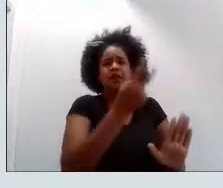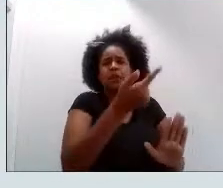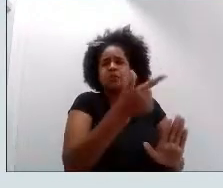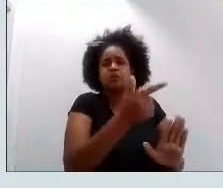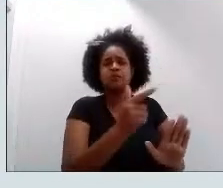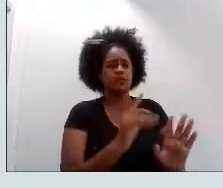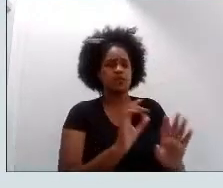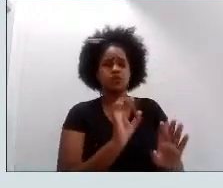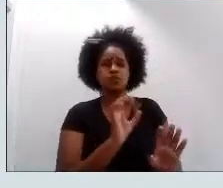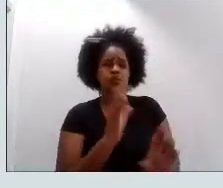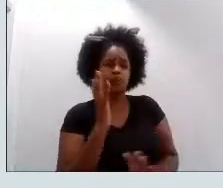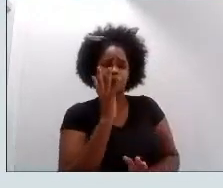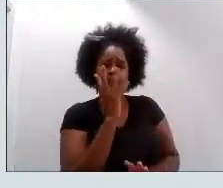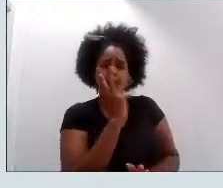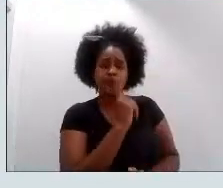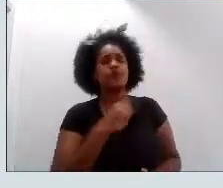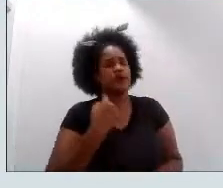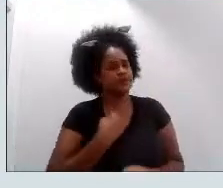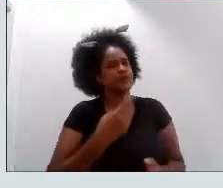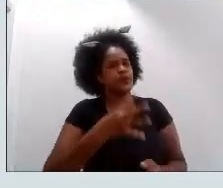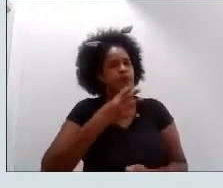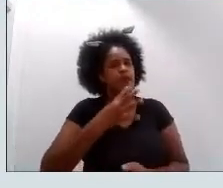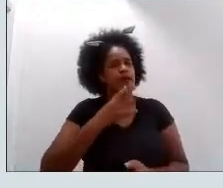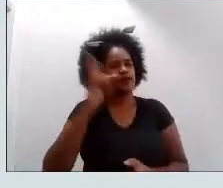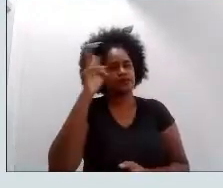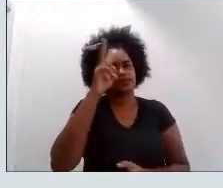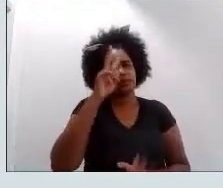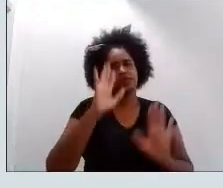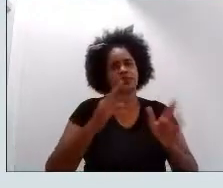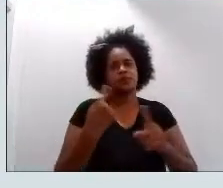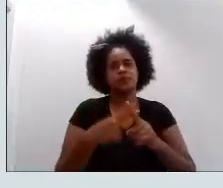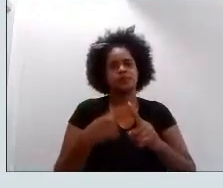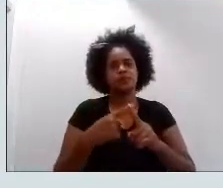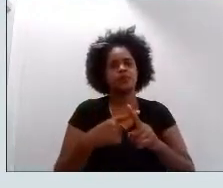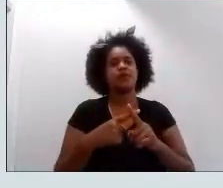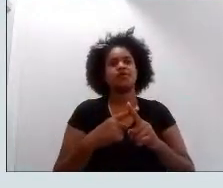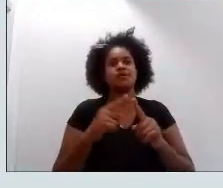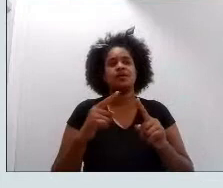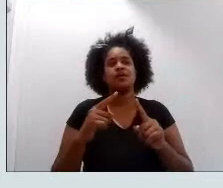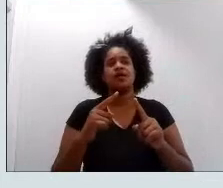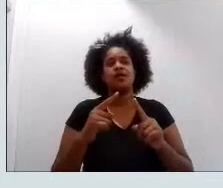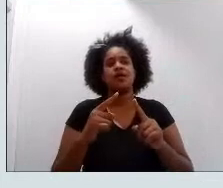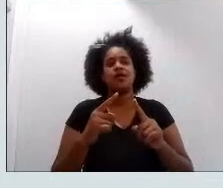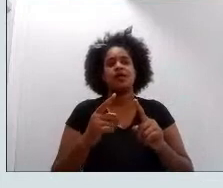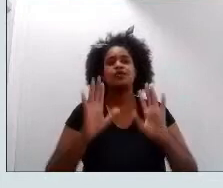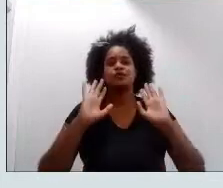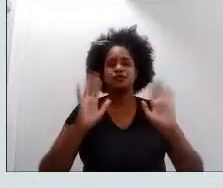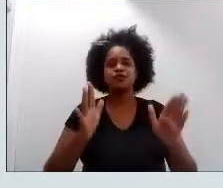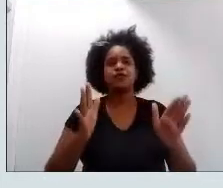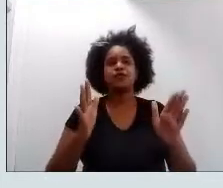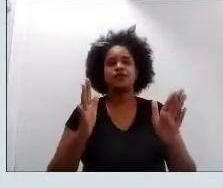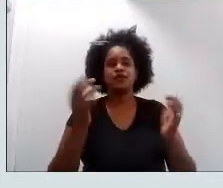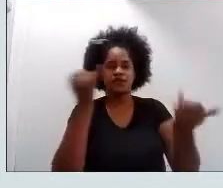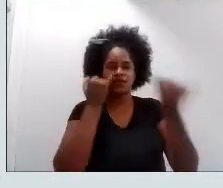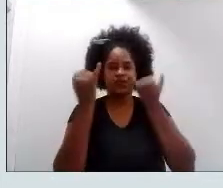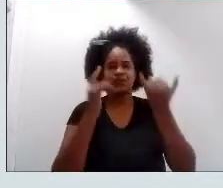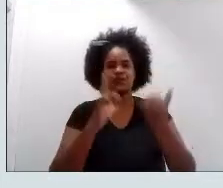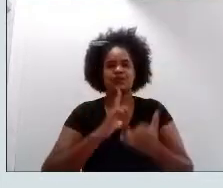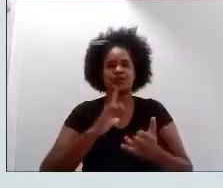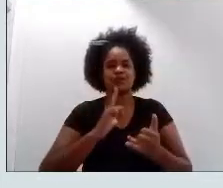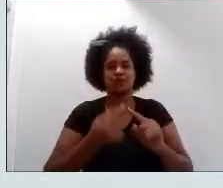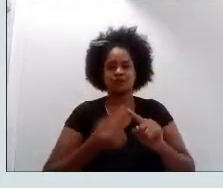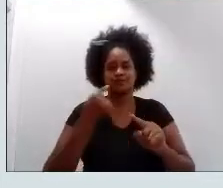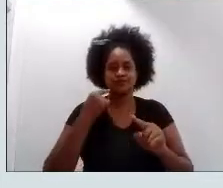né, porque a gente se ouve muito falar sobre a troca que os indígenas faziam